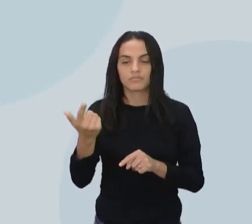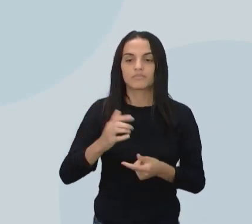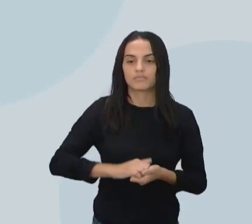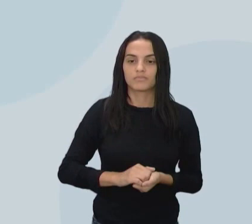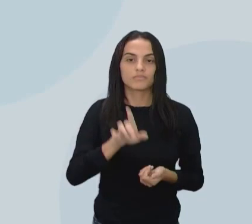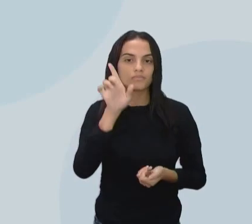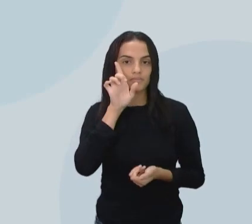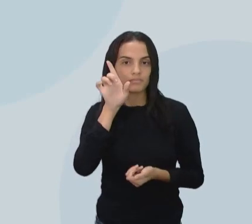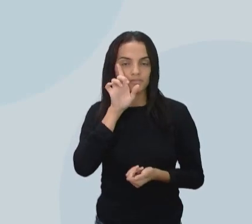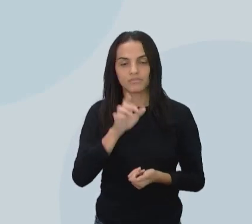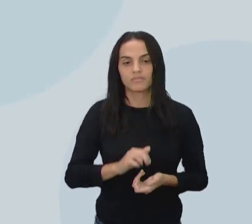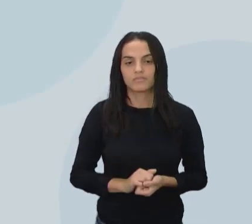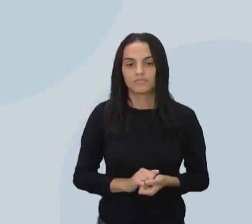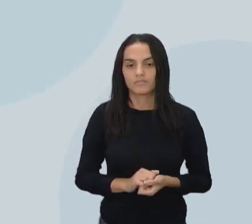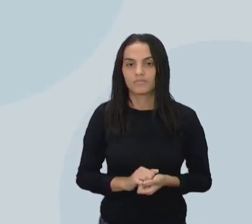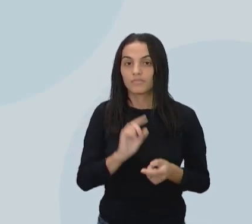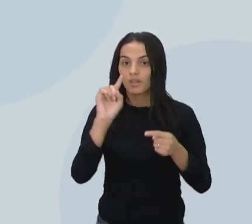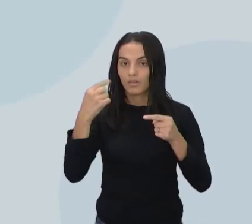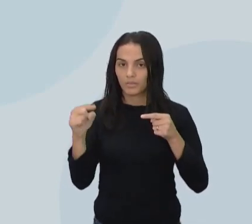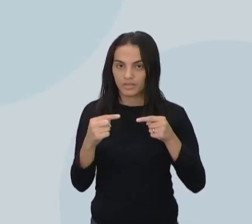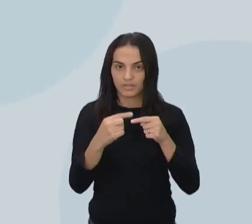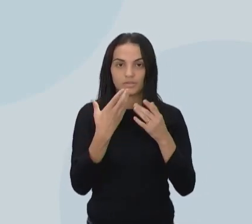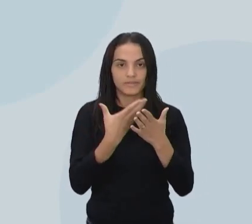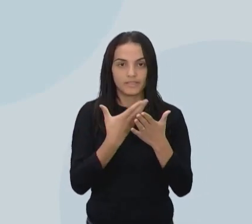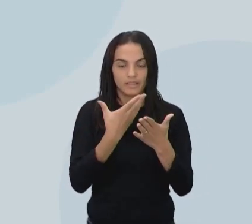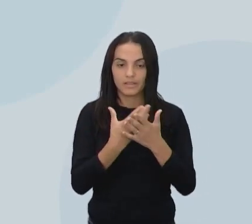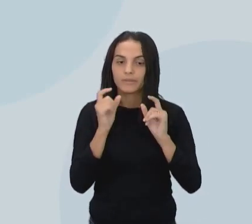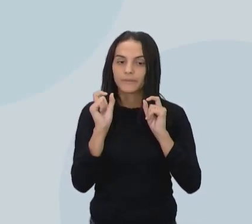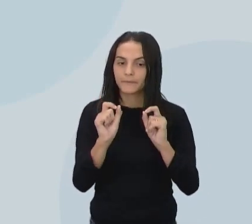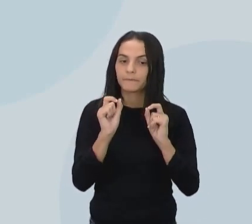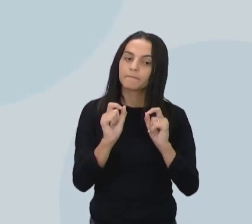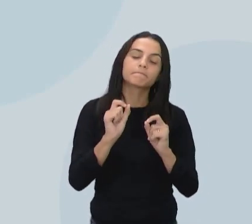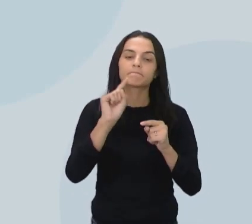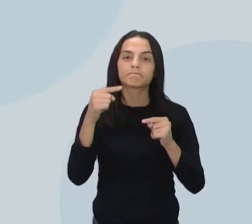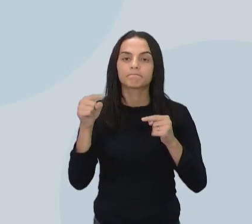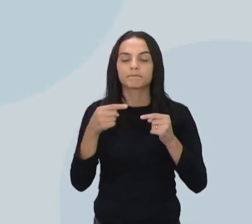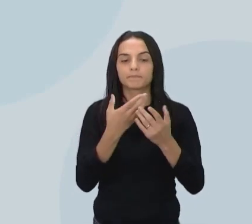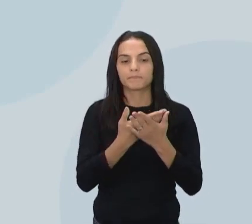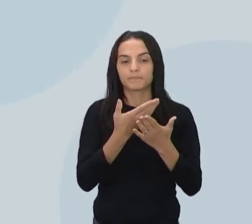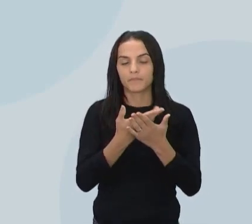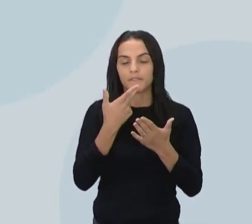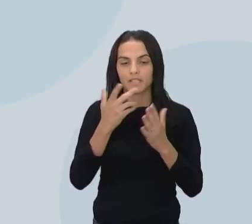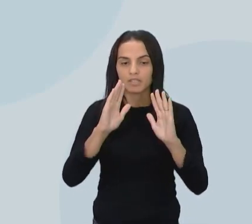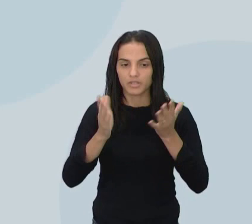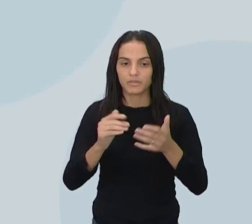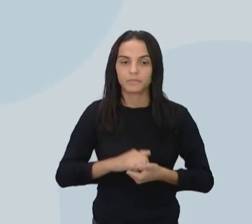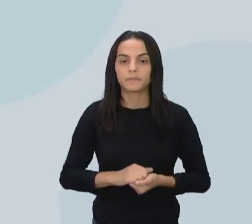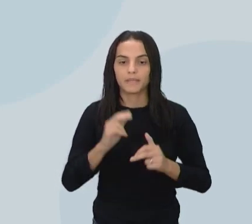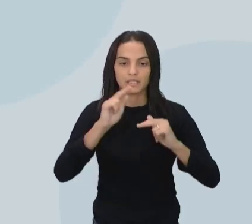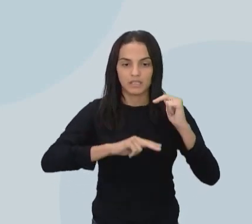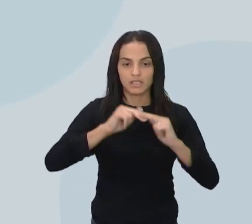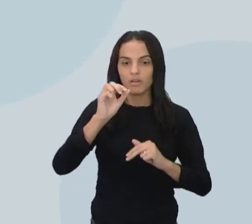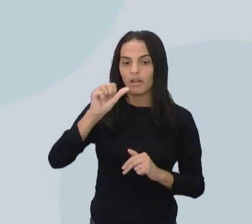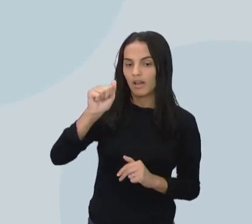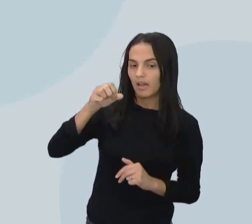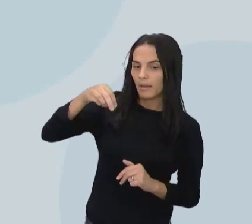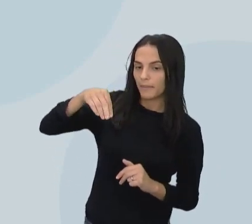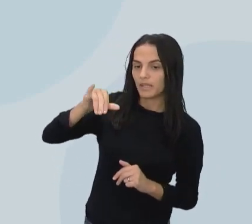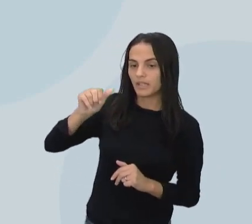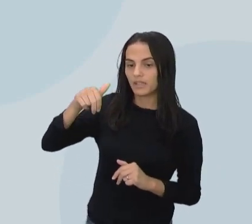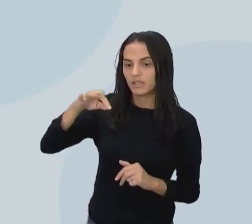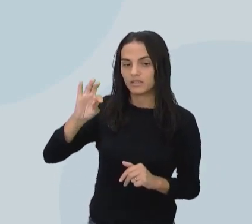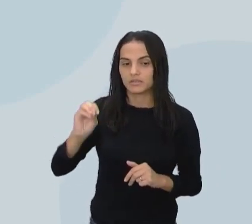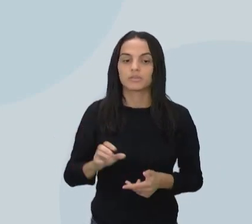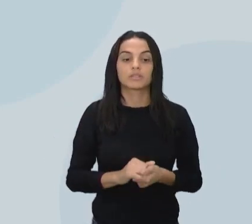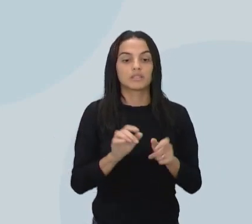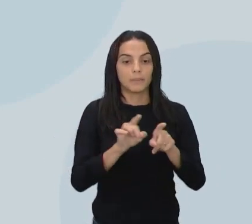e cotidiano. O objetivo da nossa aula, conforme eu já comentei aqui, nós vamos abordar o material amianto